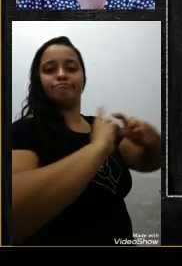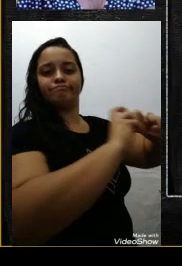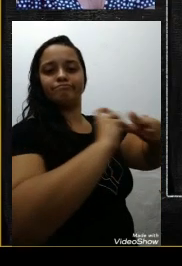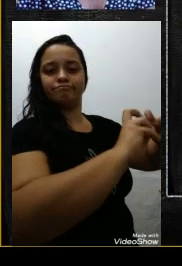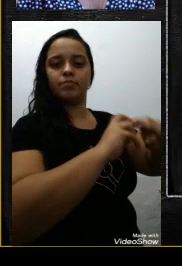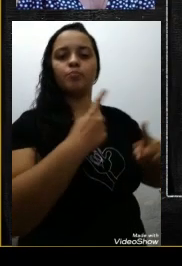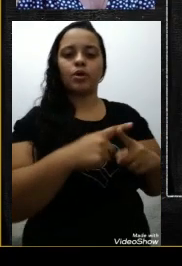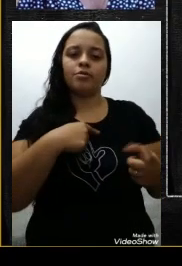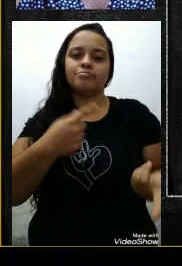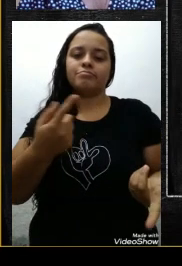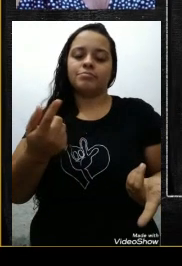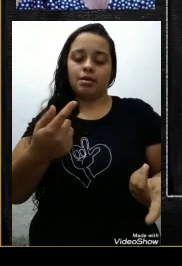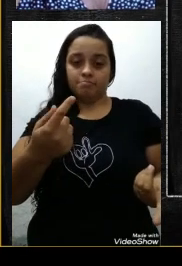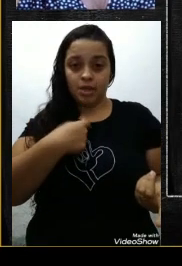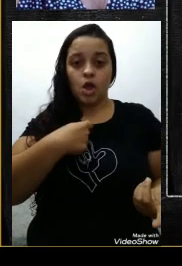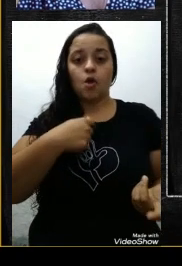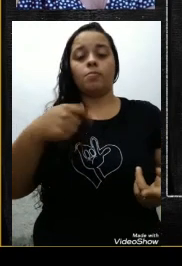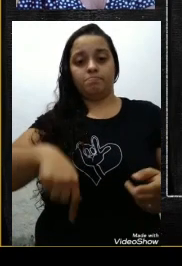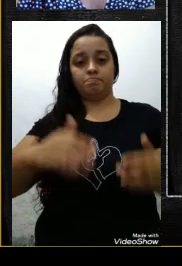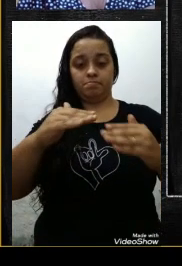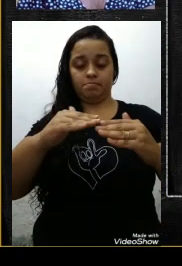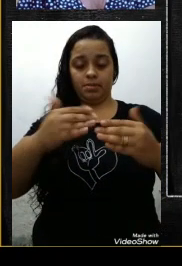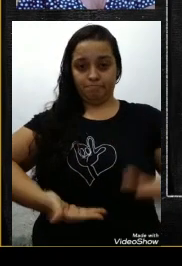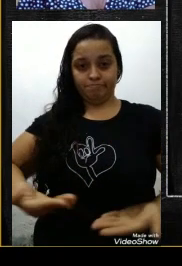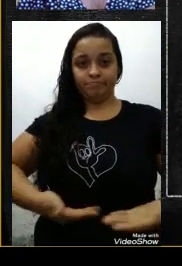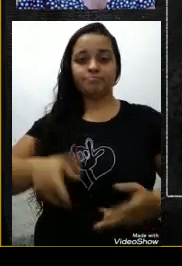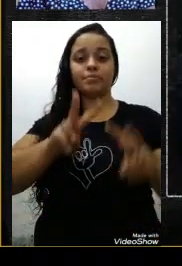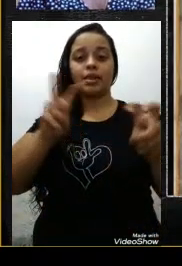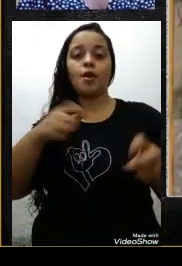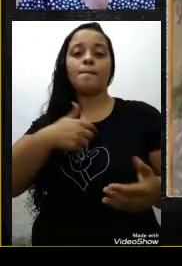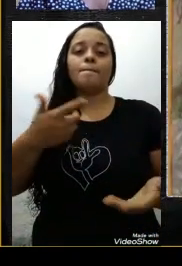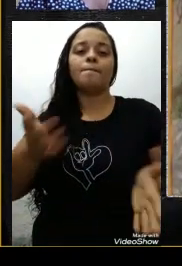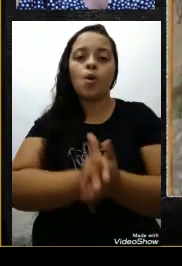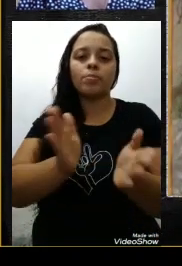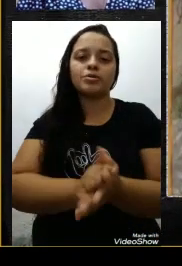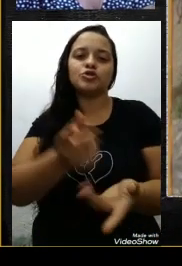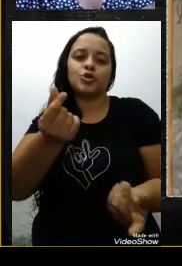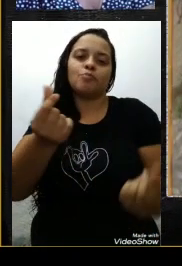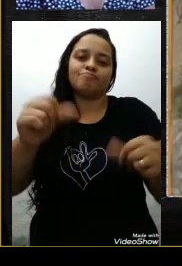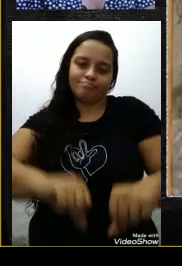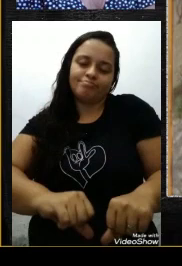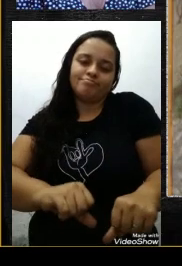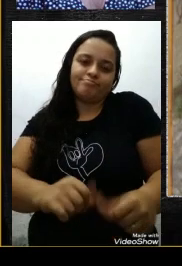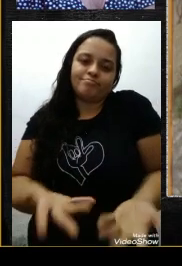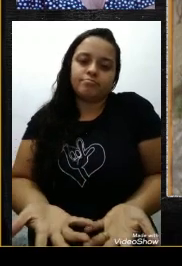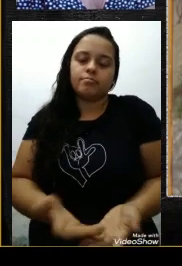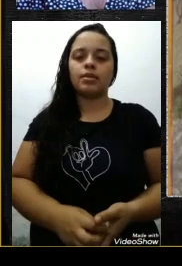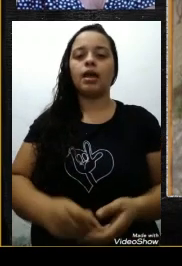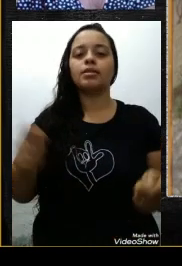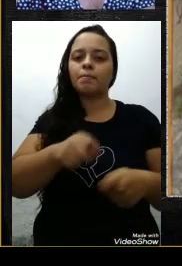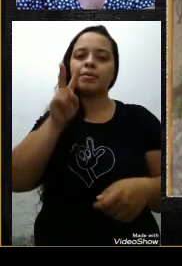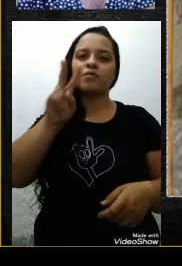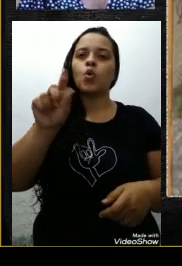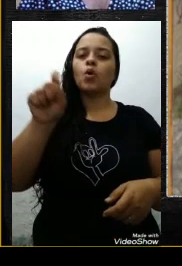numa situação de miséria. No quadro, mais uma vez, na imagem, nós podemos observar um detalhe dos camponeses, que a